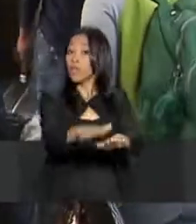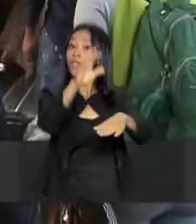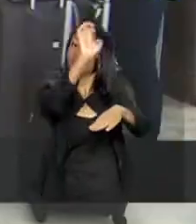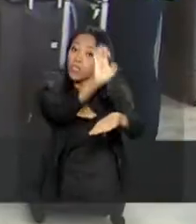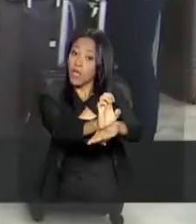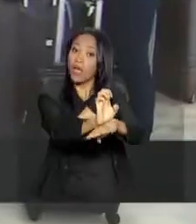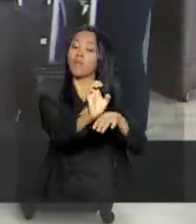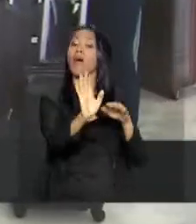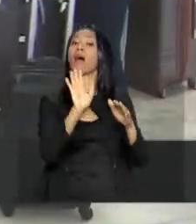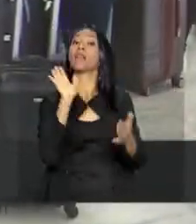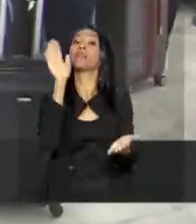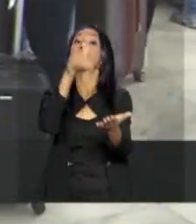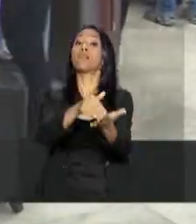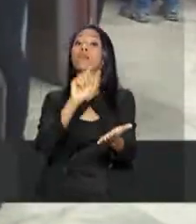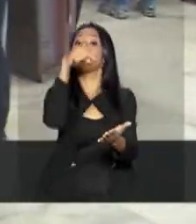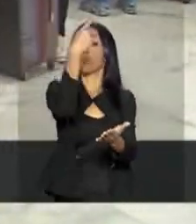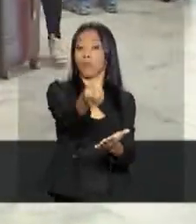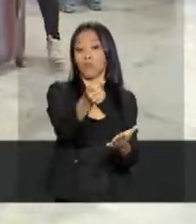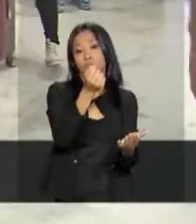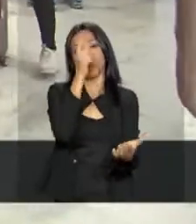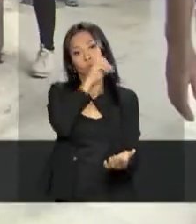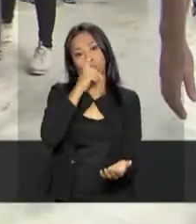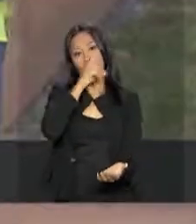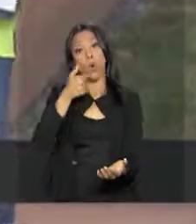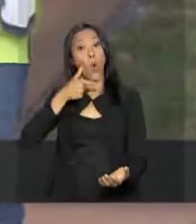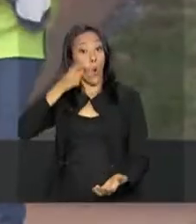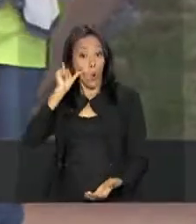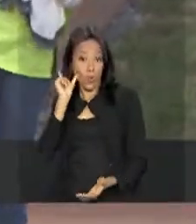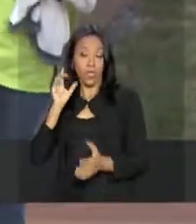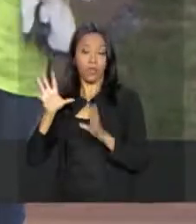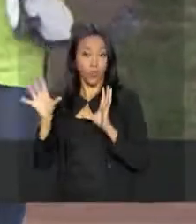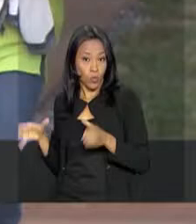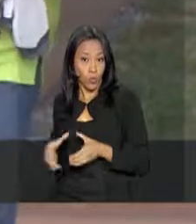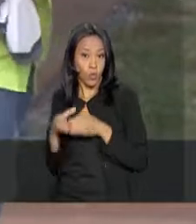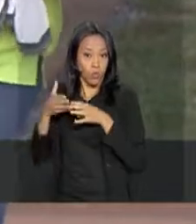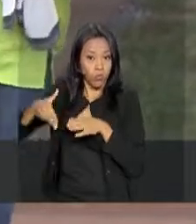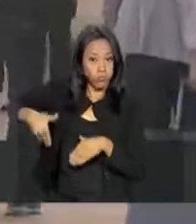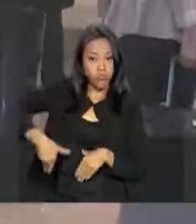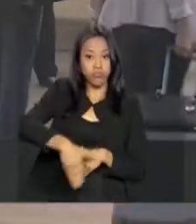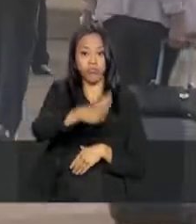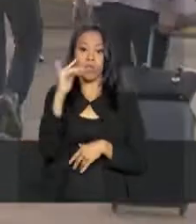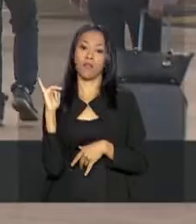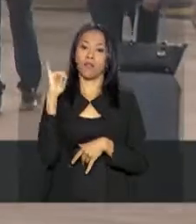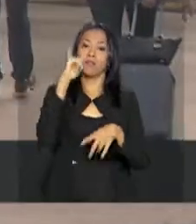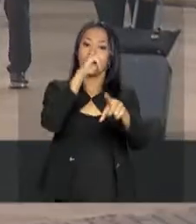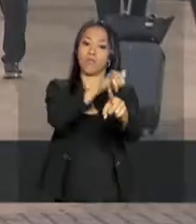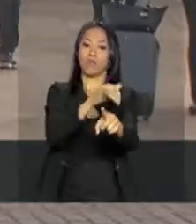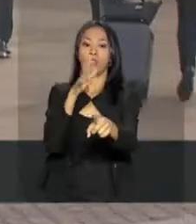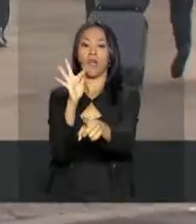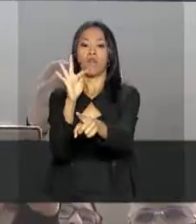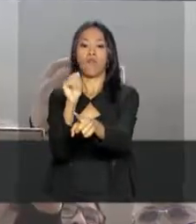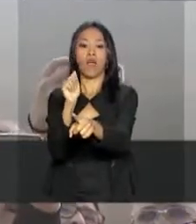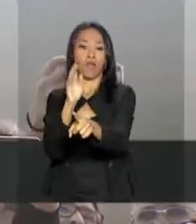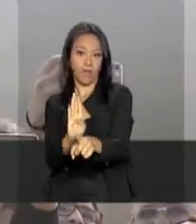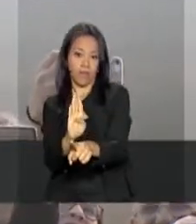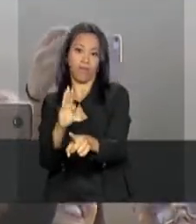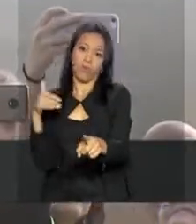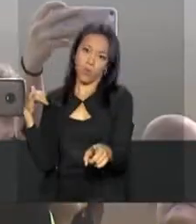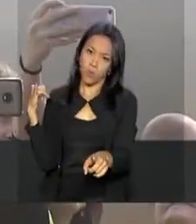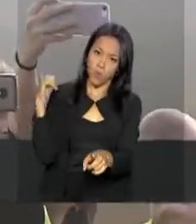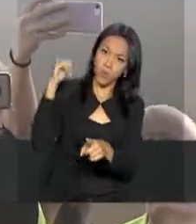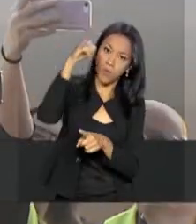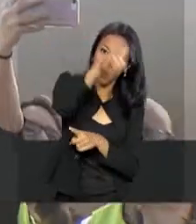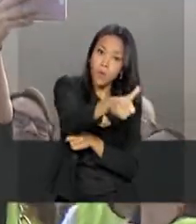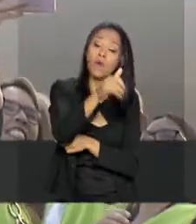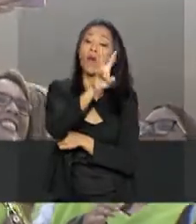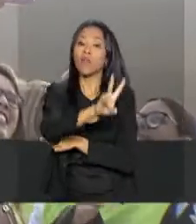próximo domingo eles saíram ontem de brasília em avião da força aérea brasileira reforçando os atendimentos